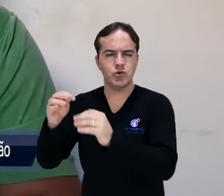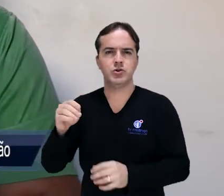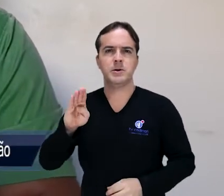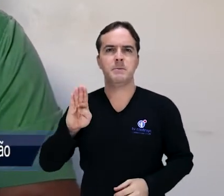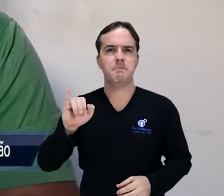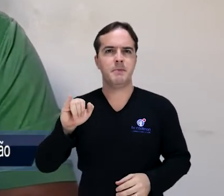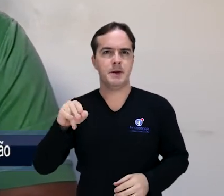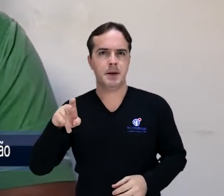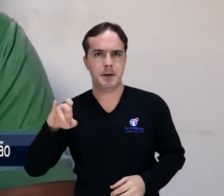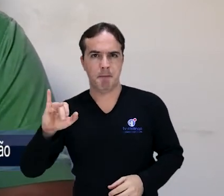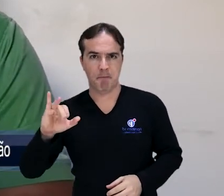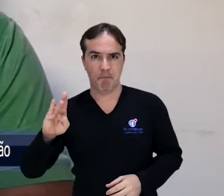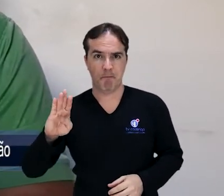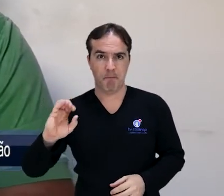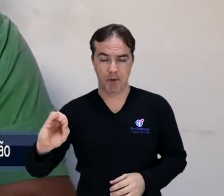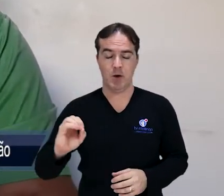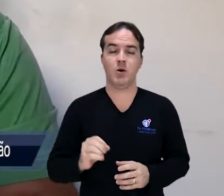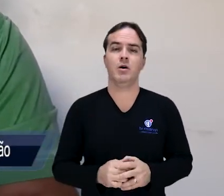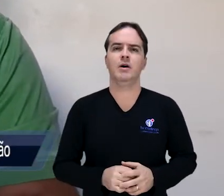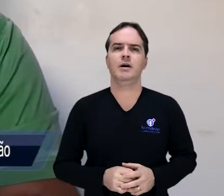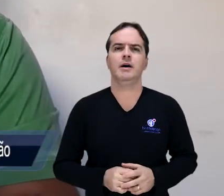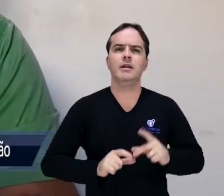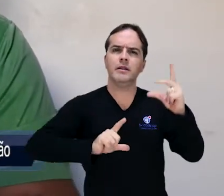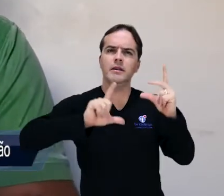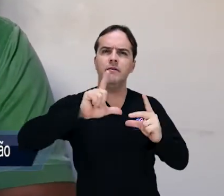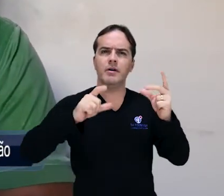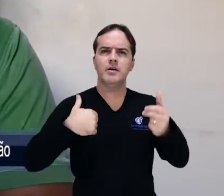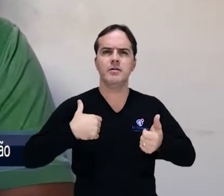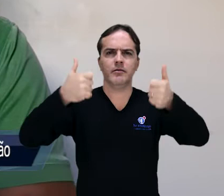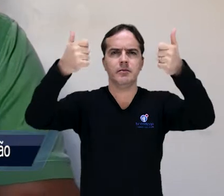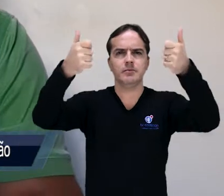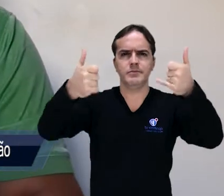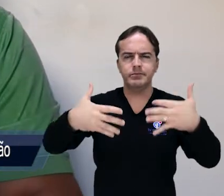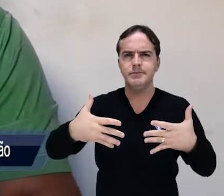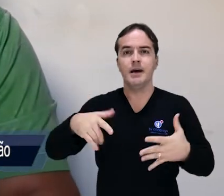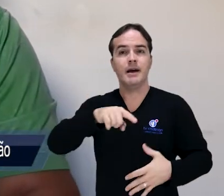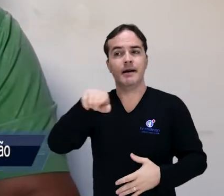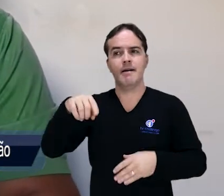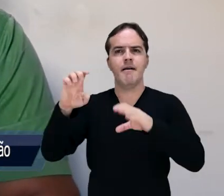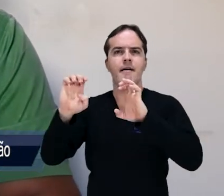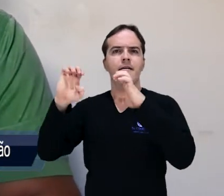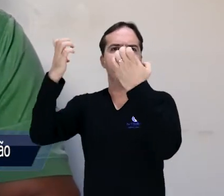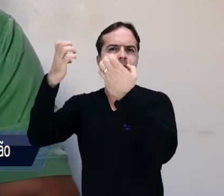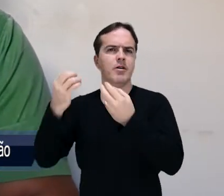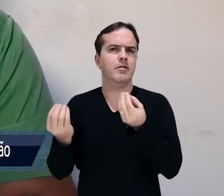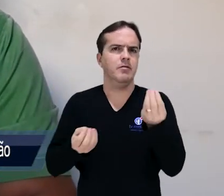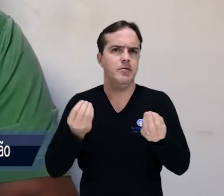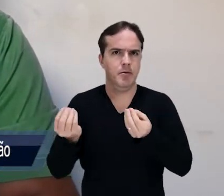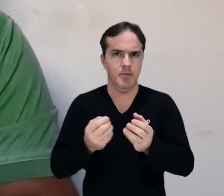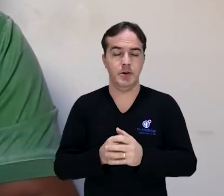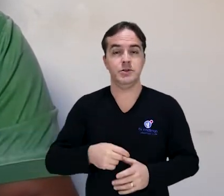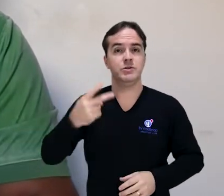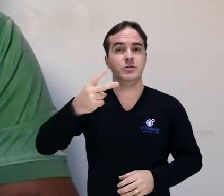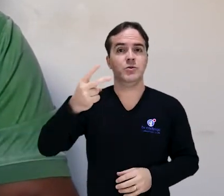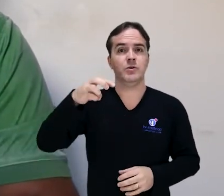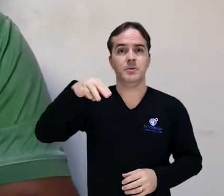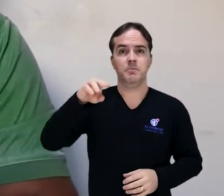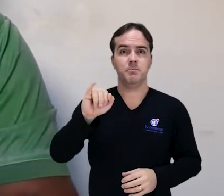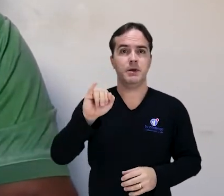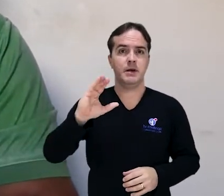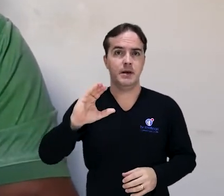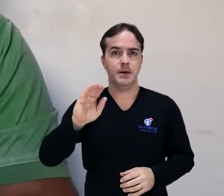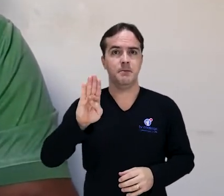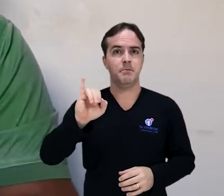aparelho da TV Caatinga eu vim aqui falar um pouquinho do nosso evento para vocês bem a segunda mim que Bill ocorrerá entre os dias